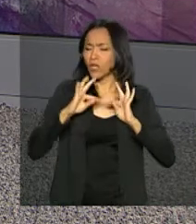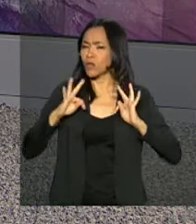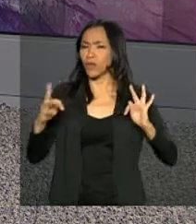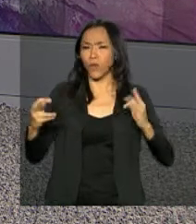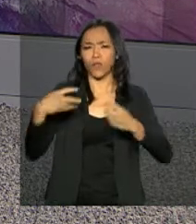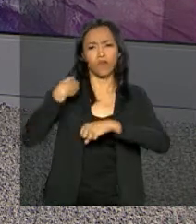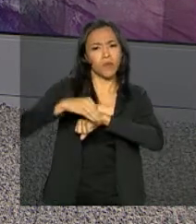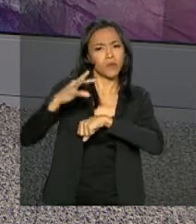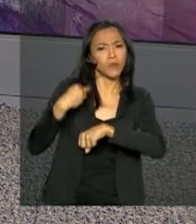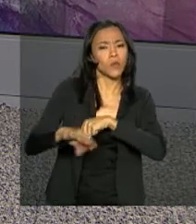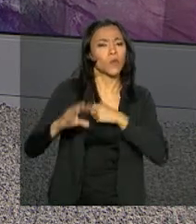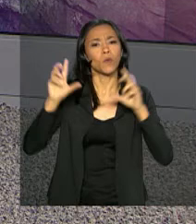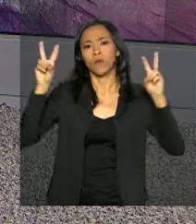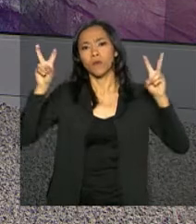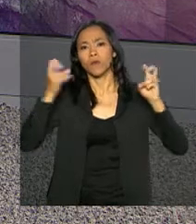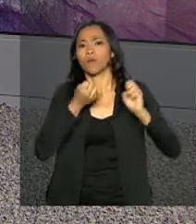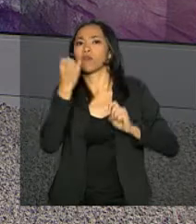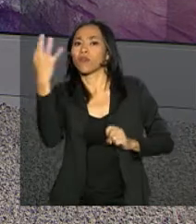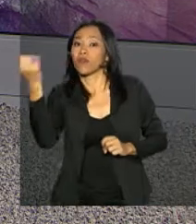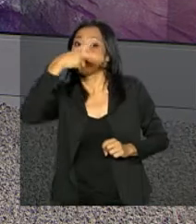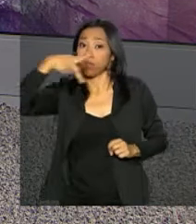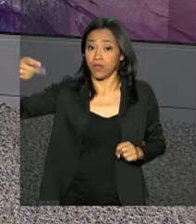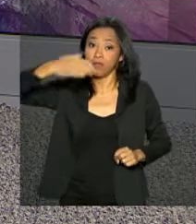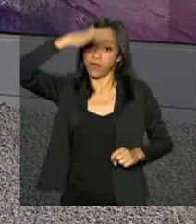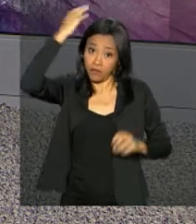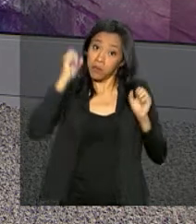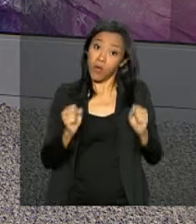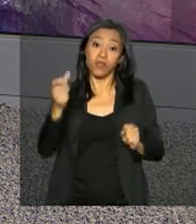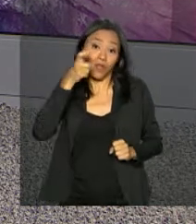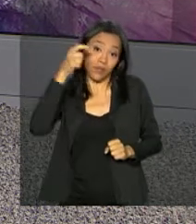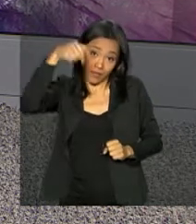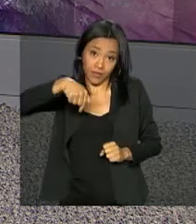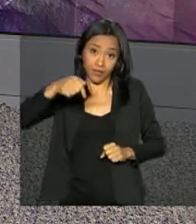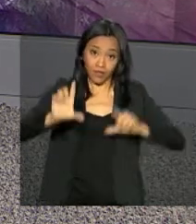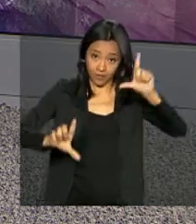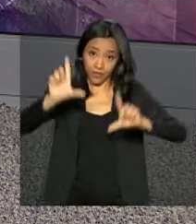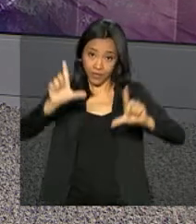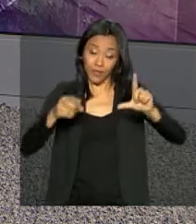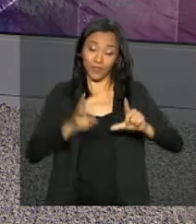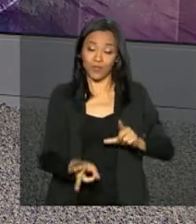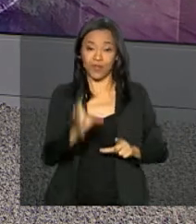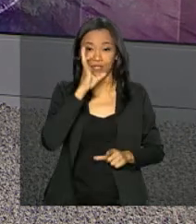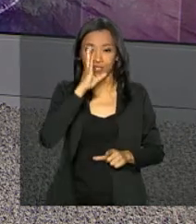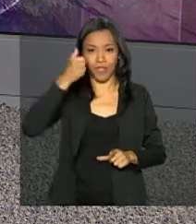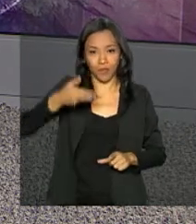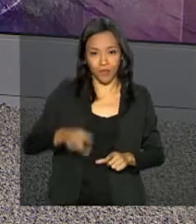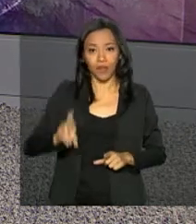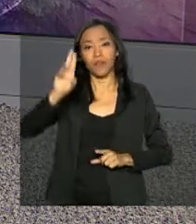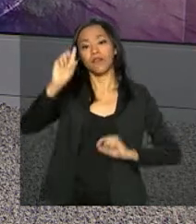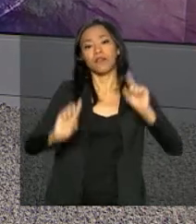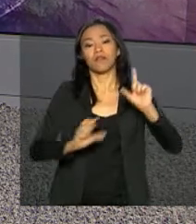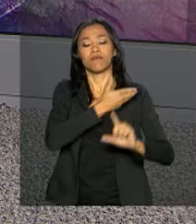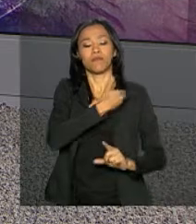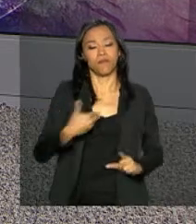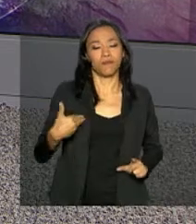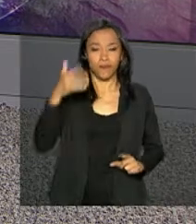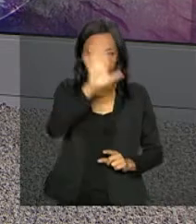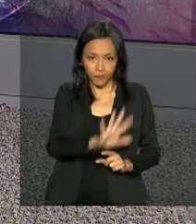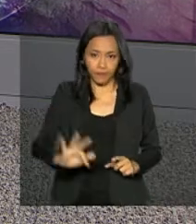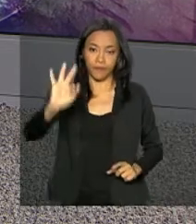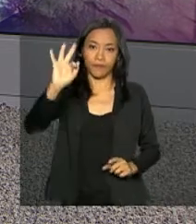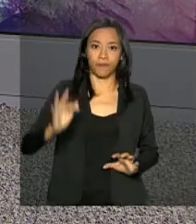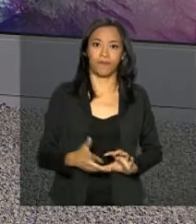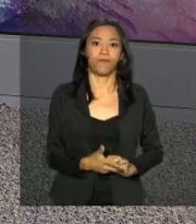sobre a viagem do presidente michel temer você acompanha ao longo da nossa programação continue com a gente aqui na nbr a tv do governo